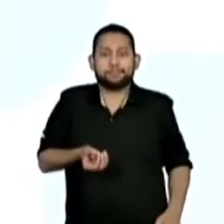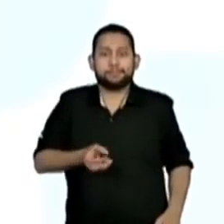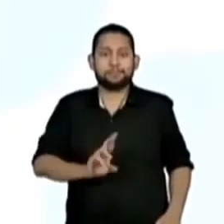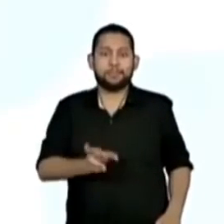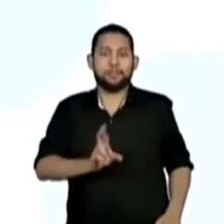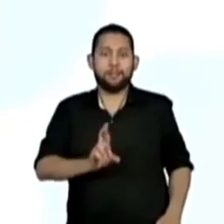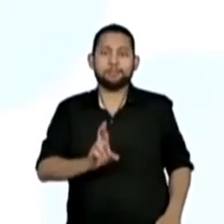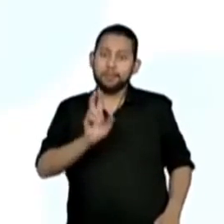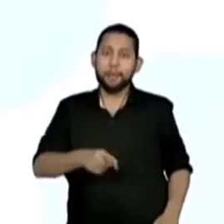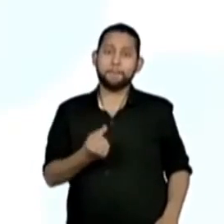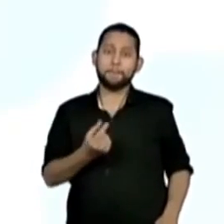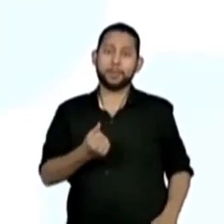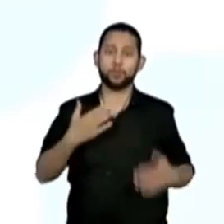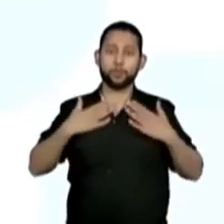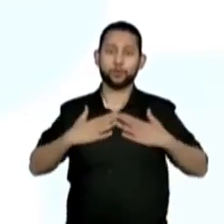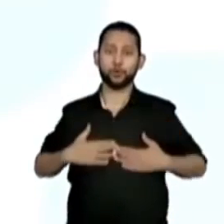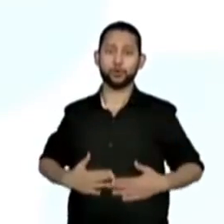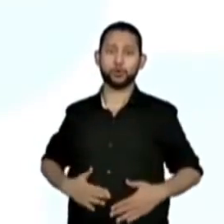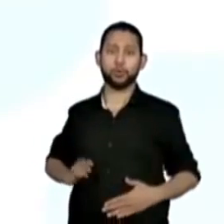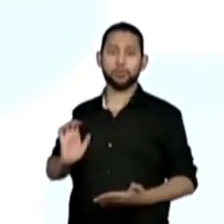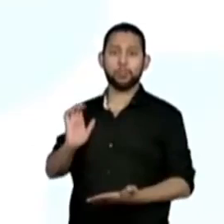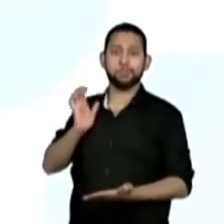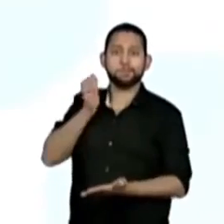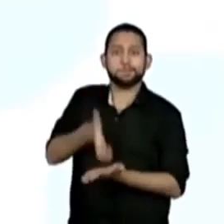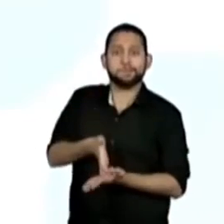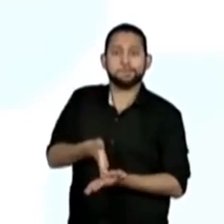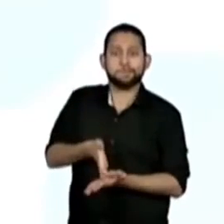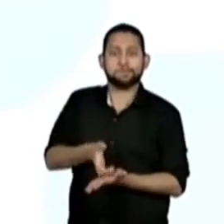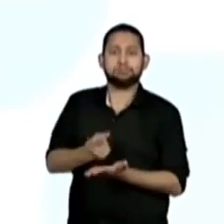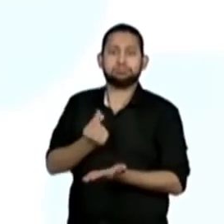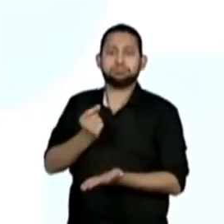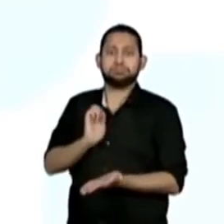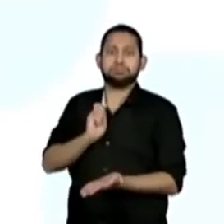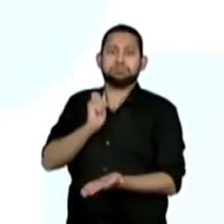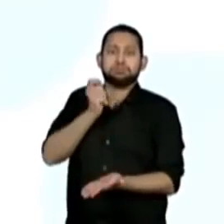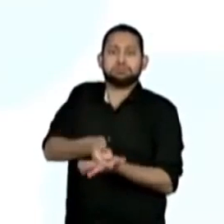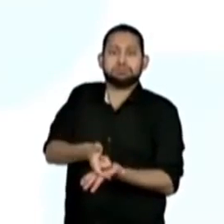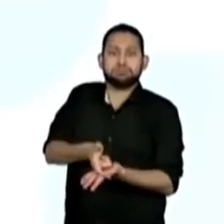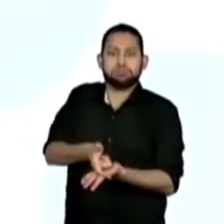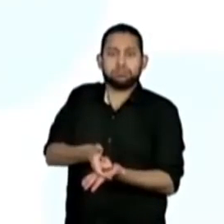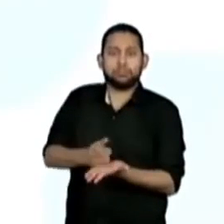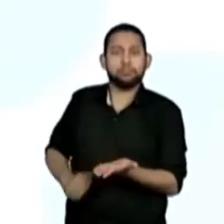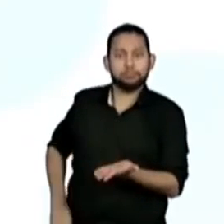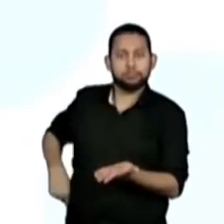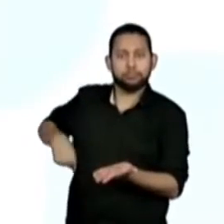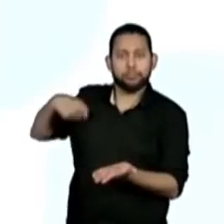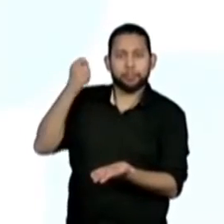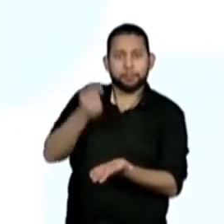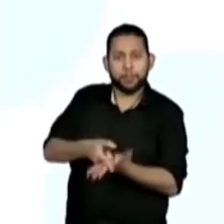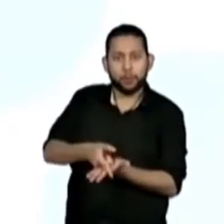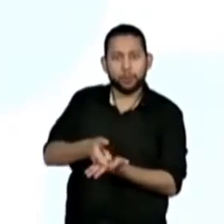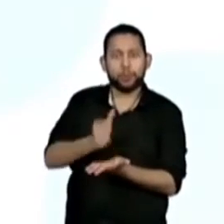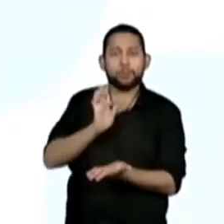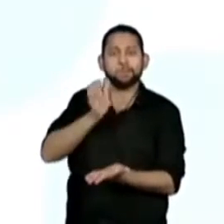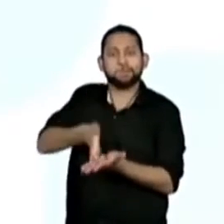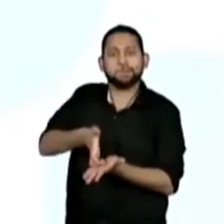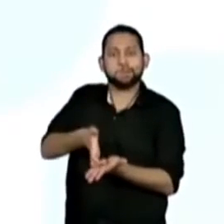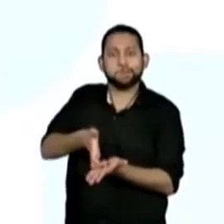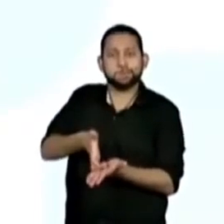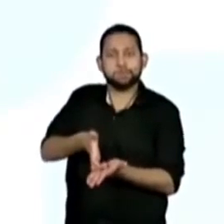preço do vestido à vista à vista a Fabiana vai pagar por esse vestido